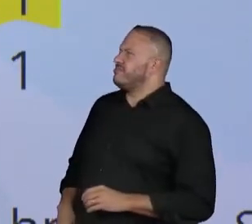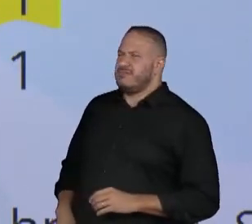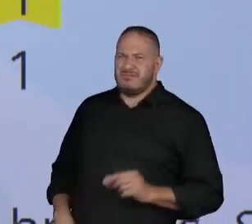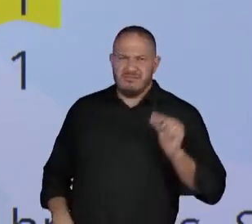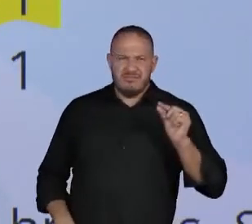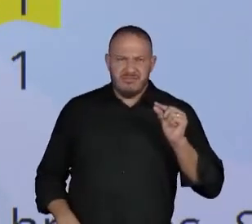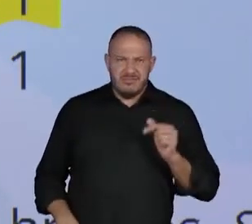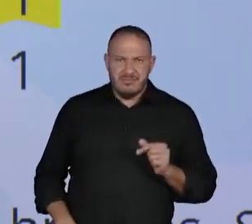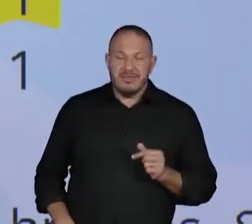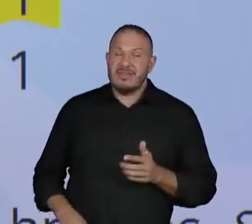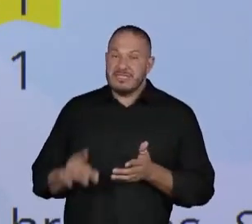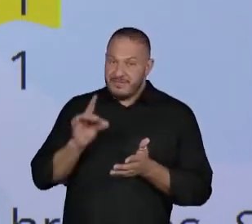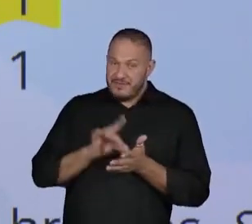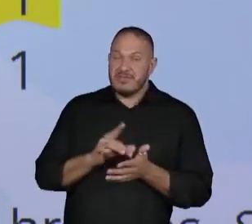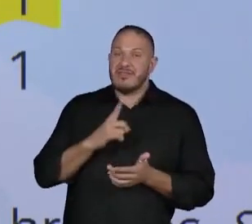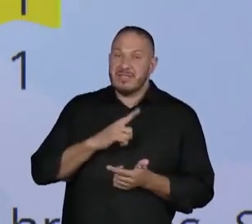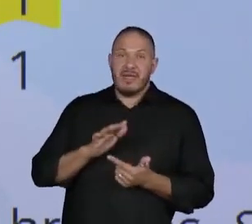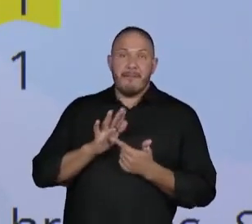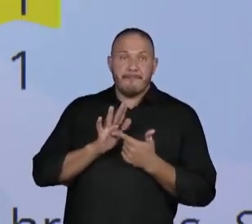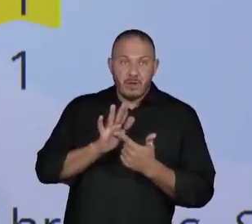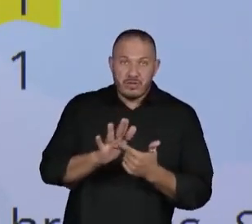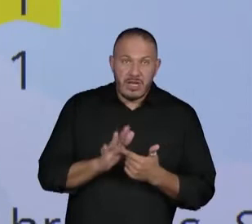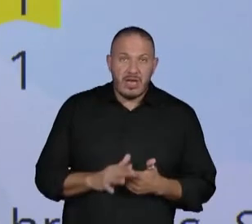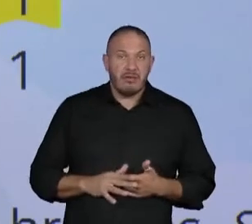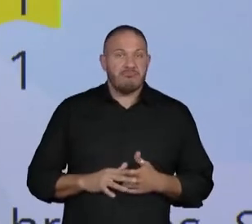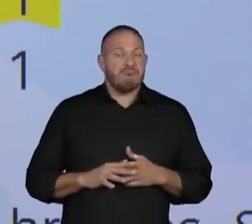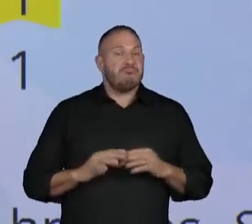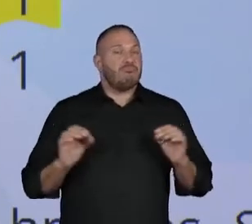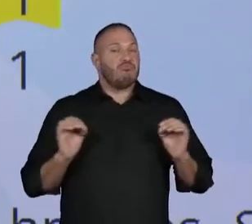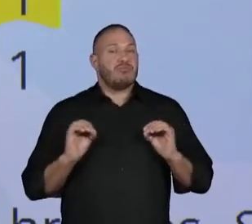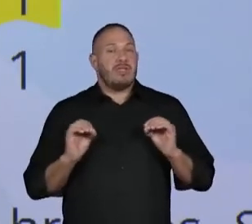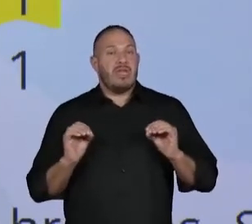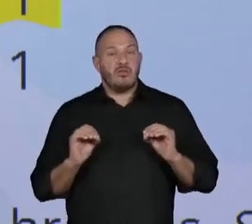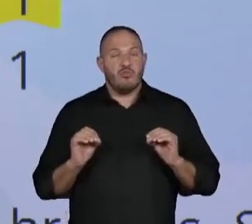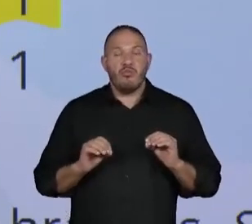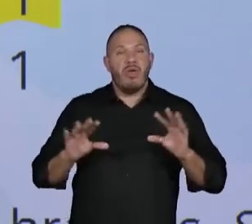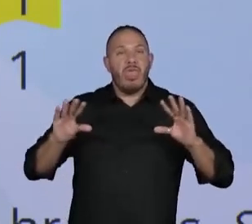verdade, você tem que indicar que não tem nenhum quadradinho